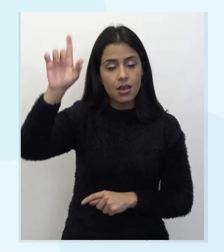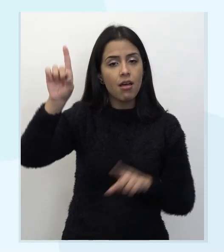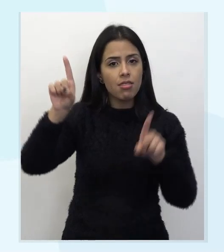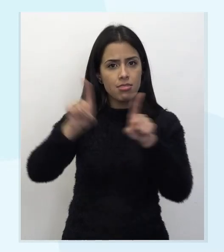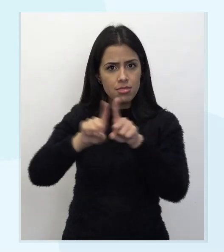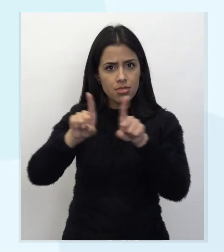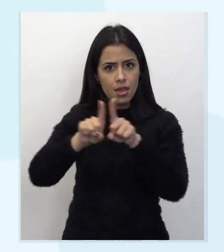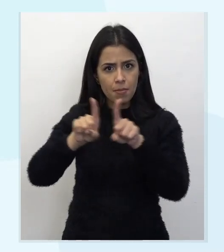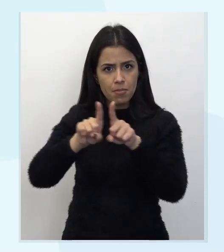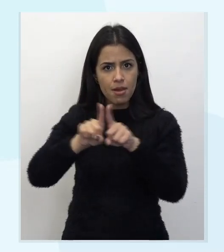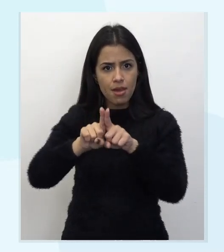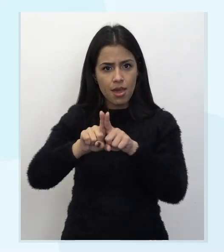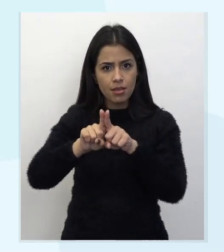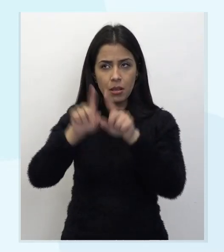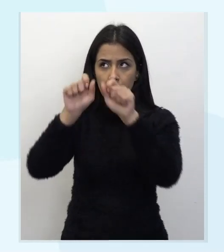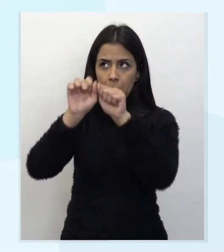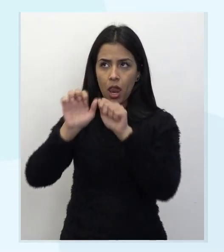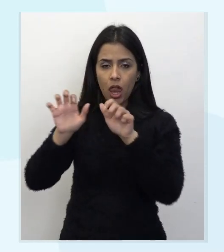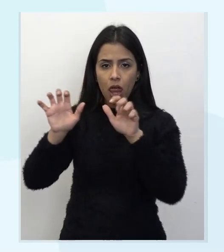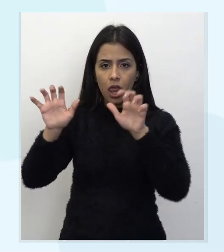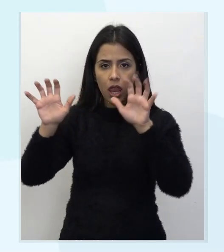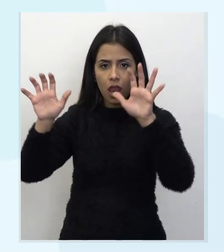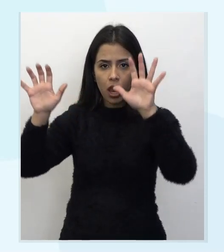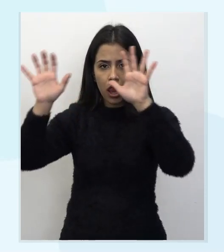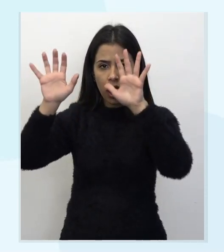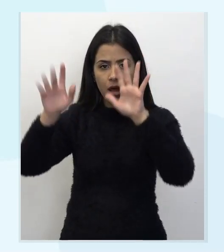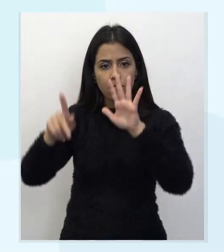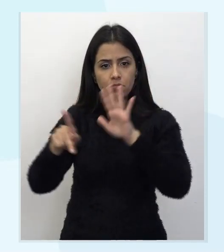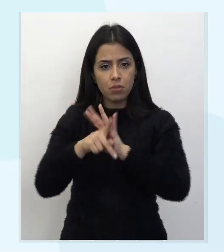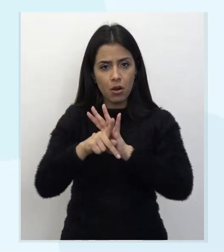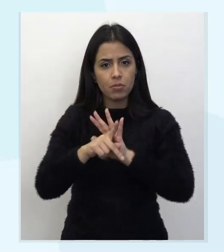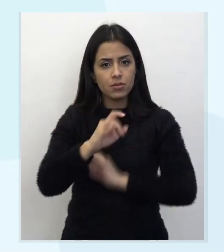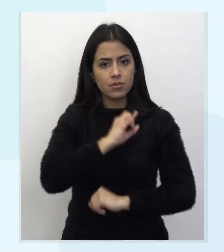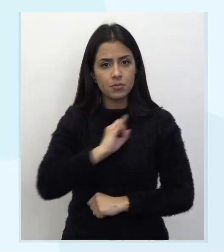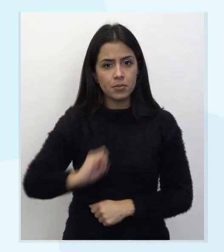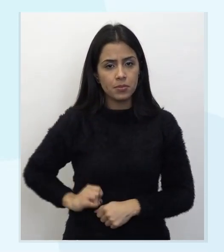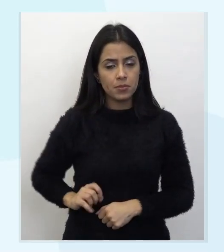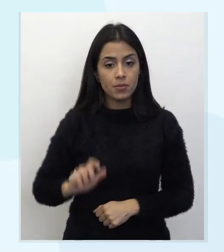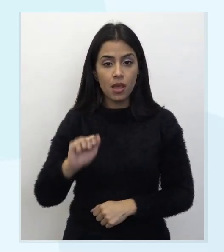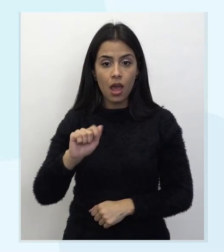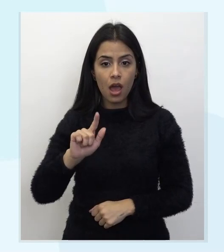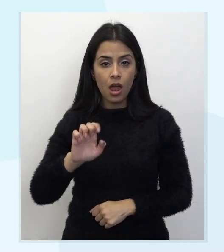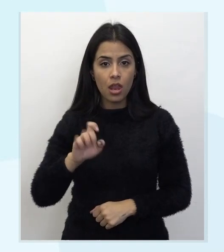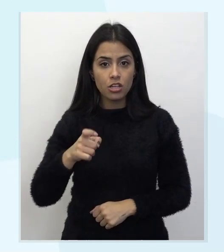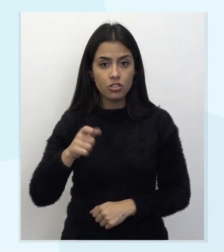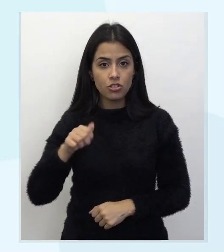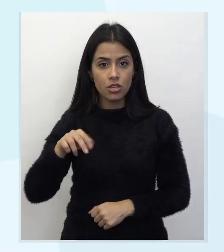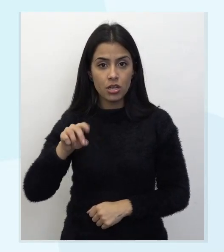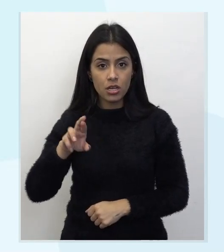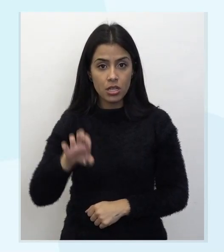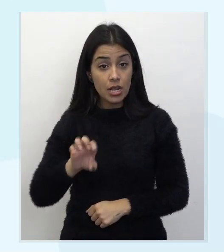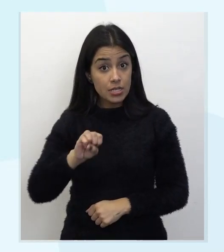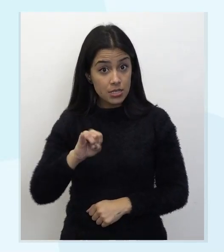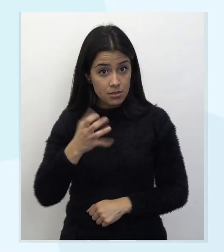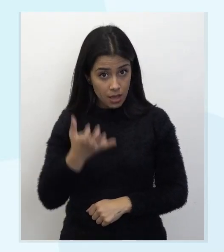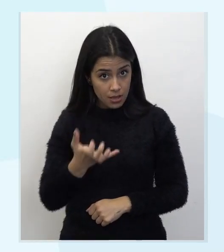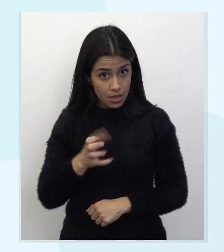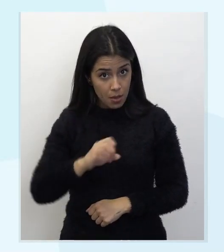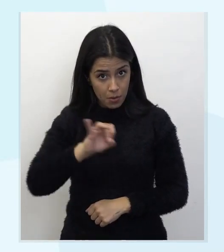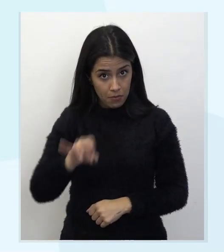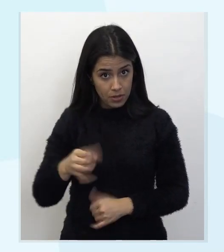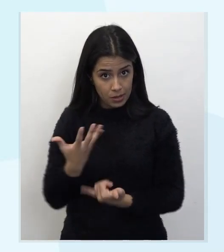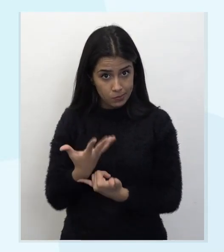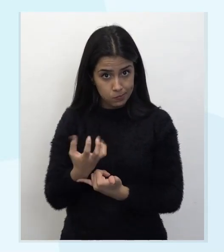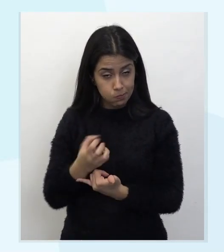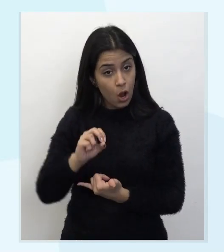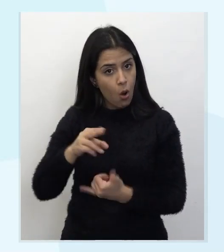tornou Império de Alexandre, tá? Quem quiser bater o print da tela ou estiver observando esse mapa pelo caderno